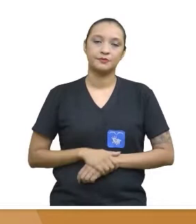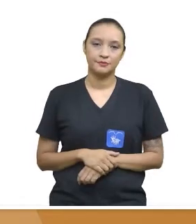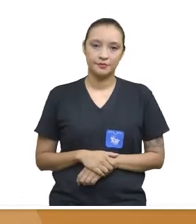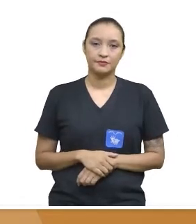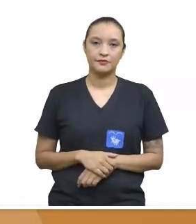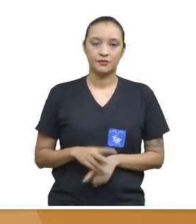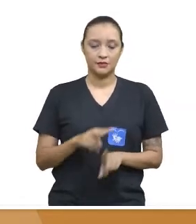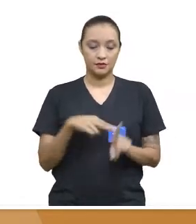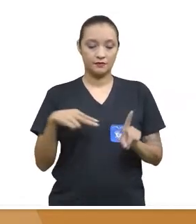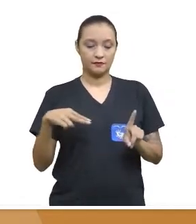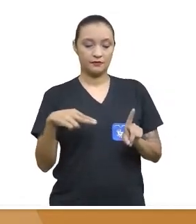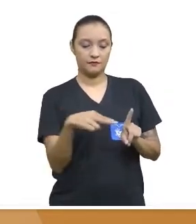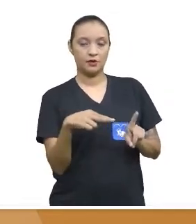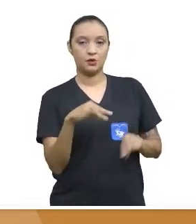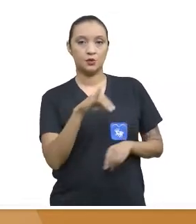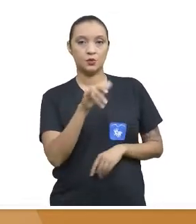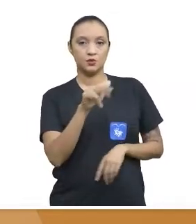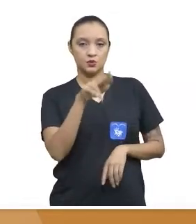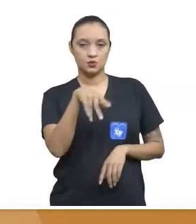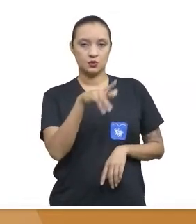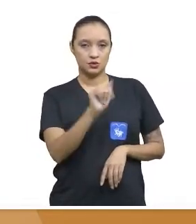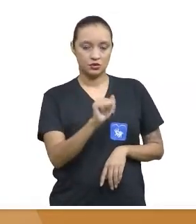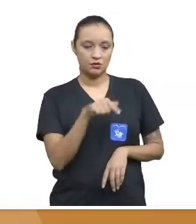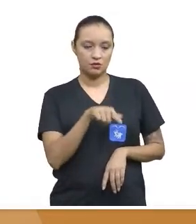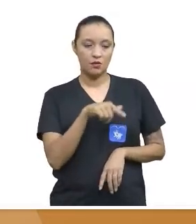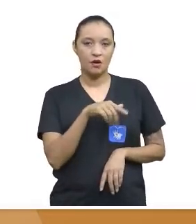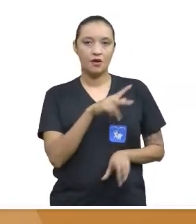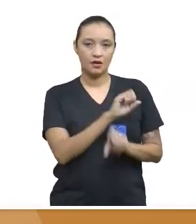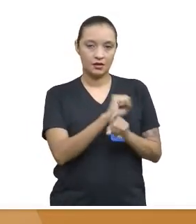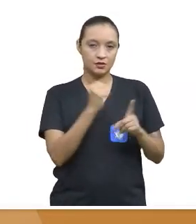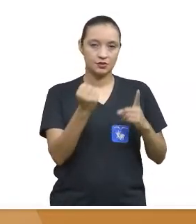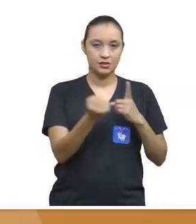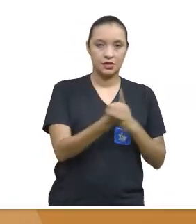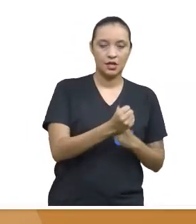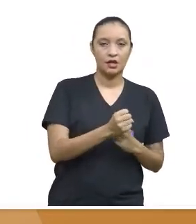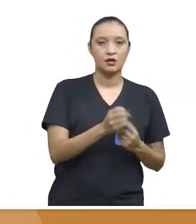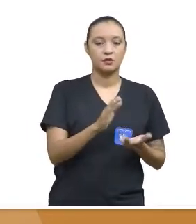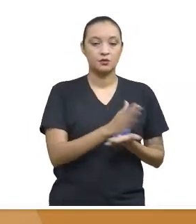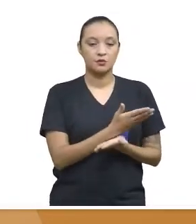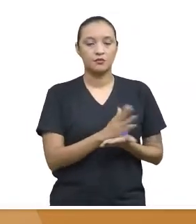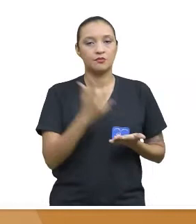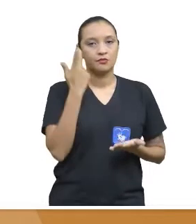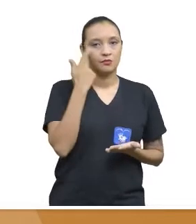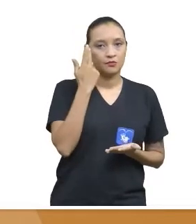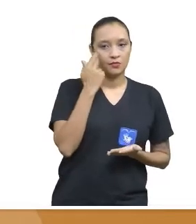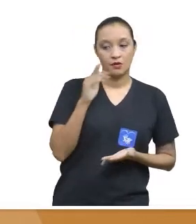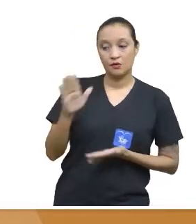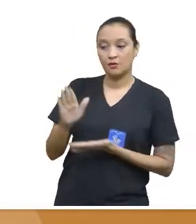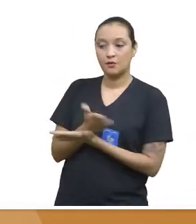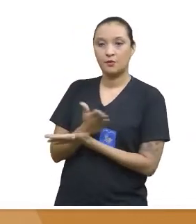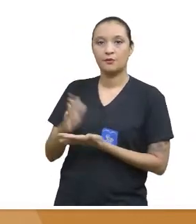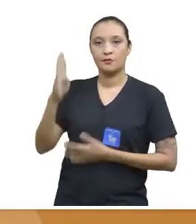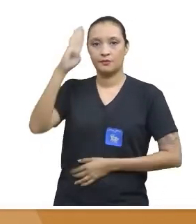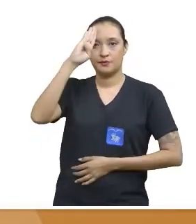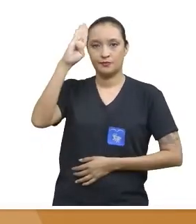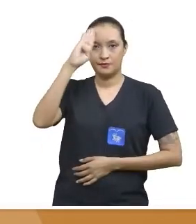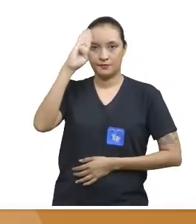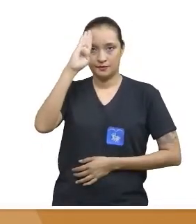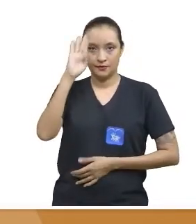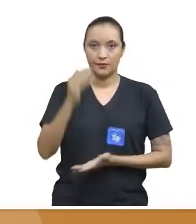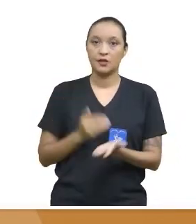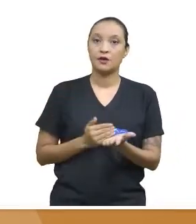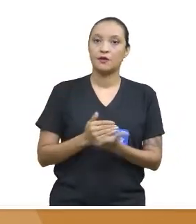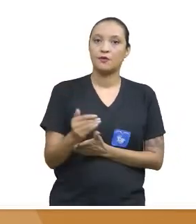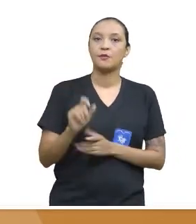pessoas, metade civis, é bom lembrar, e metade militares, seria o precursor do socialismo no Brasil.